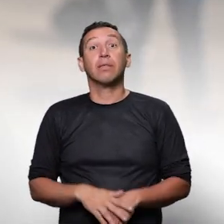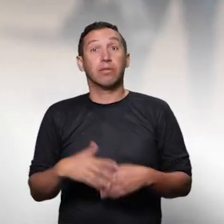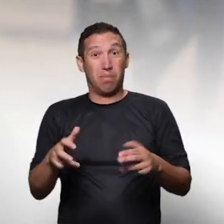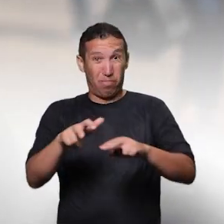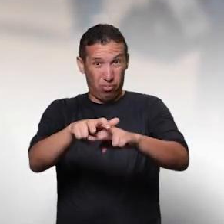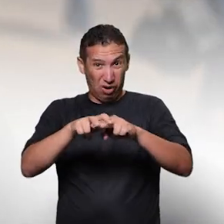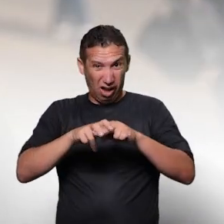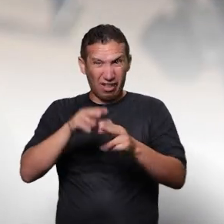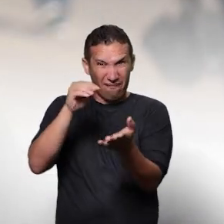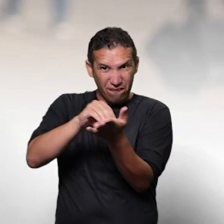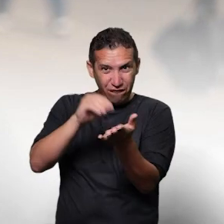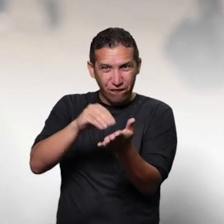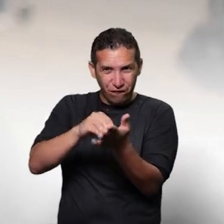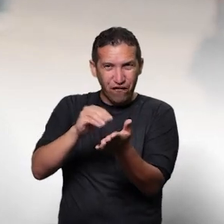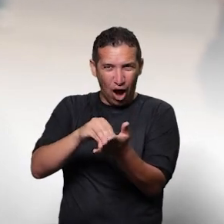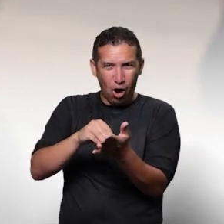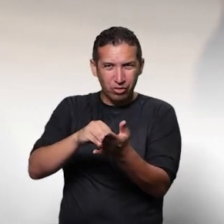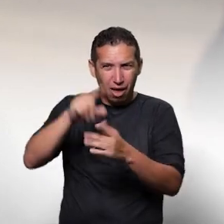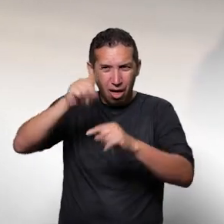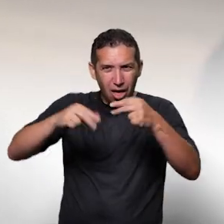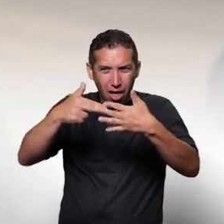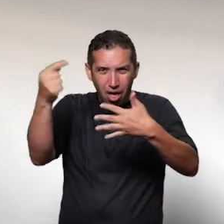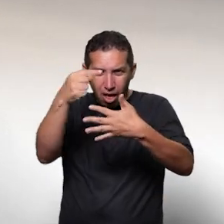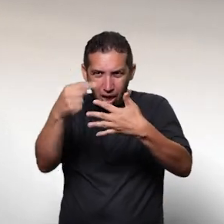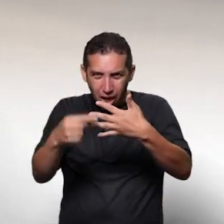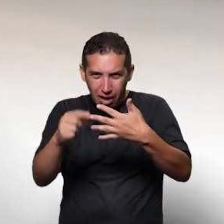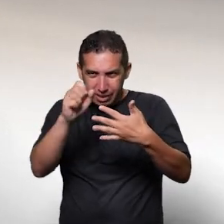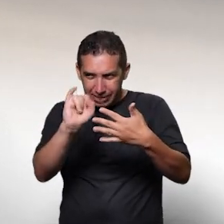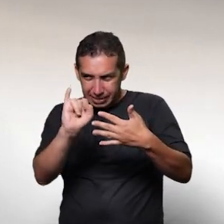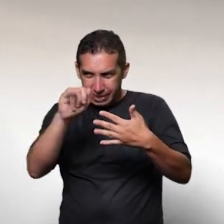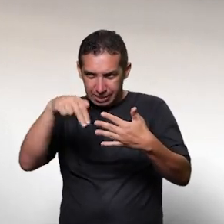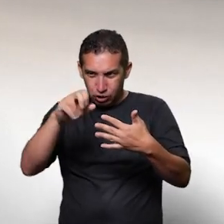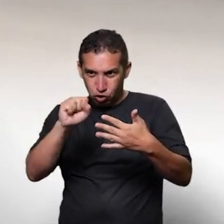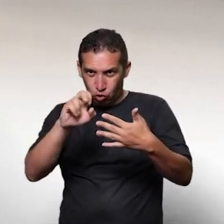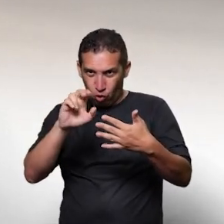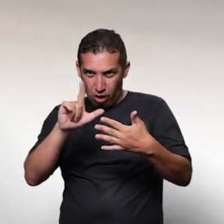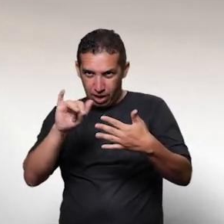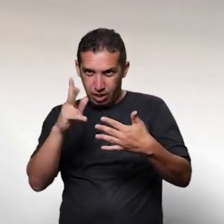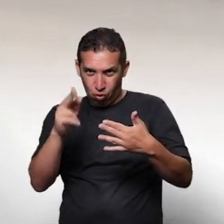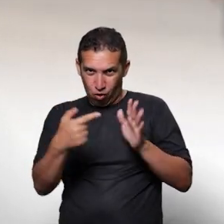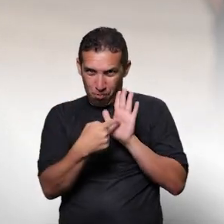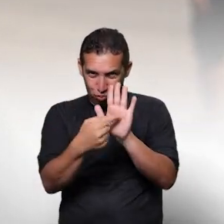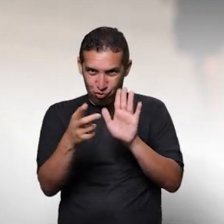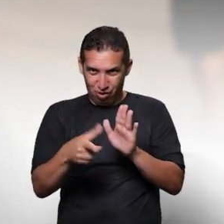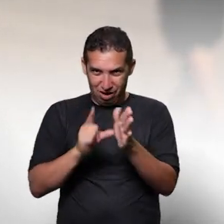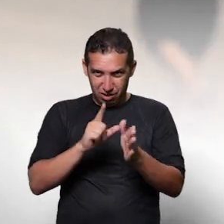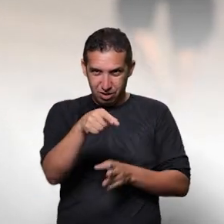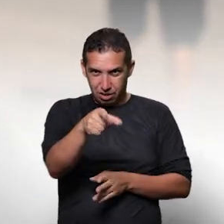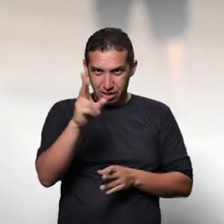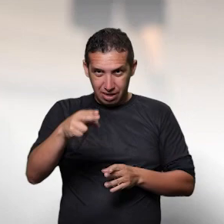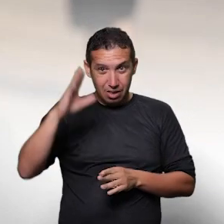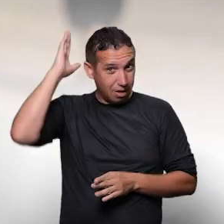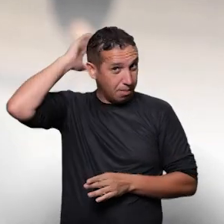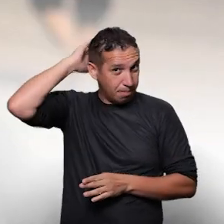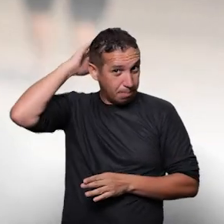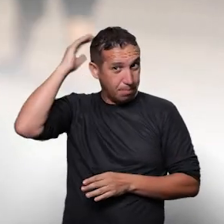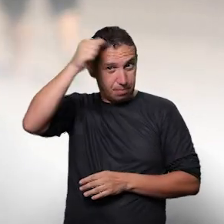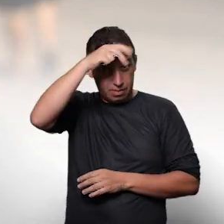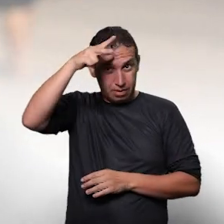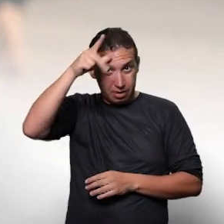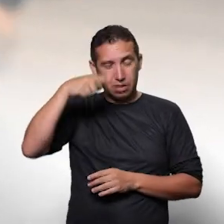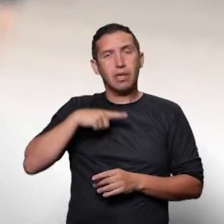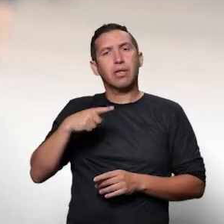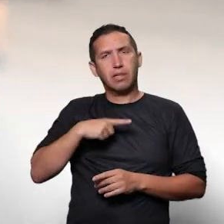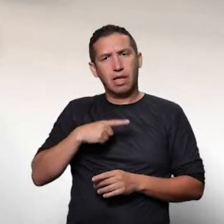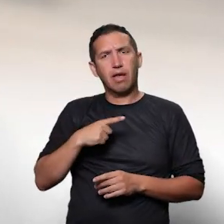no fornecimento de insulina e de seus insumos pacientes com diabetes como esses que falamos e o Ministério Público Federal no Pará entraram com